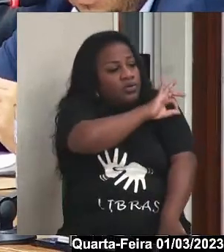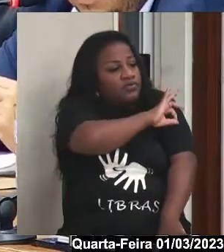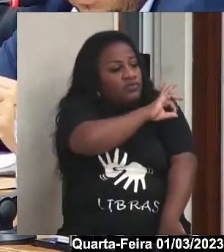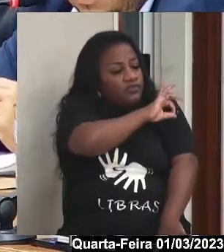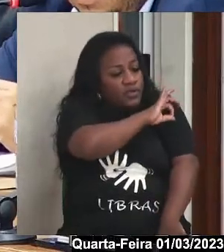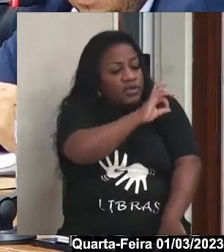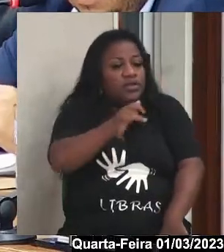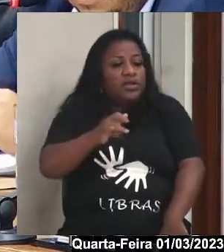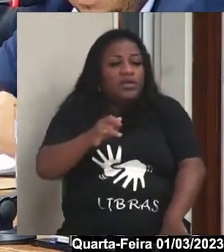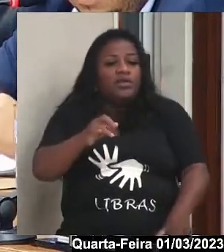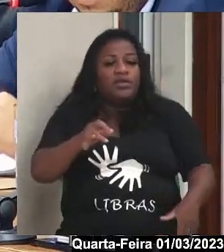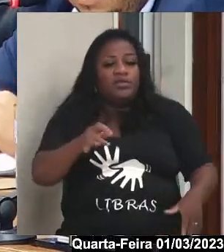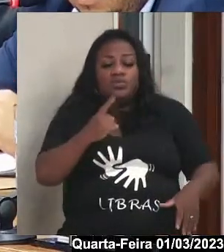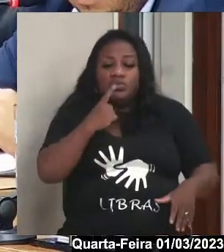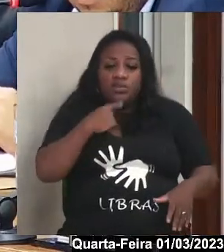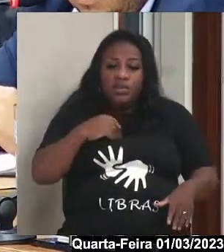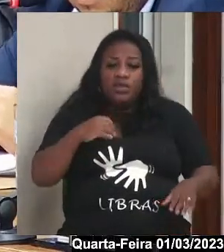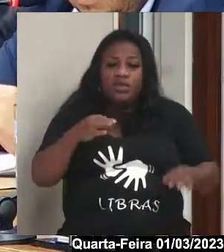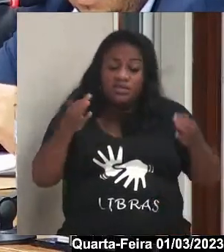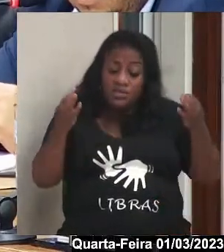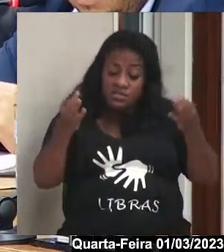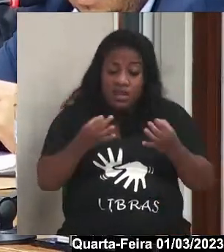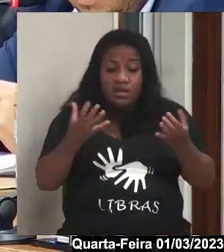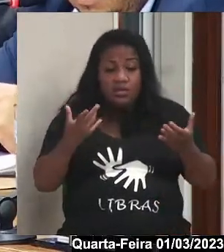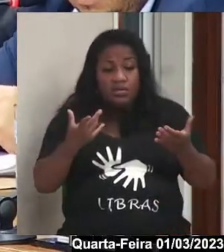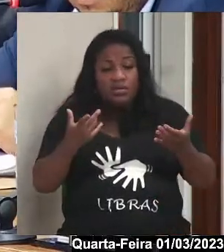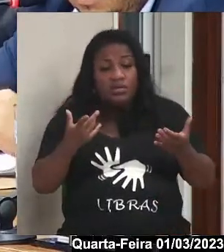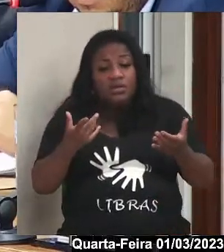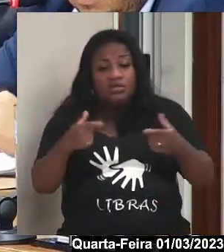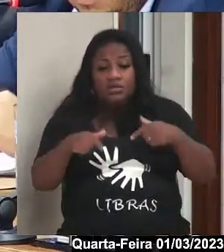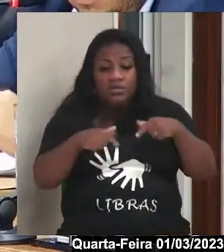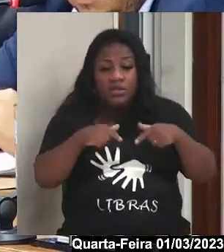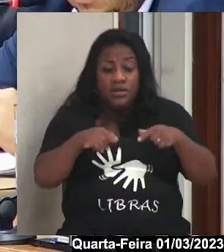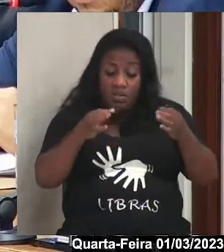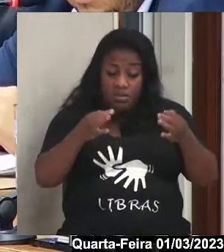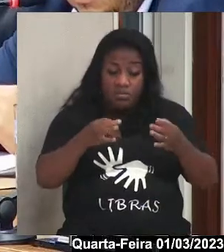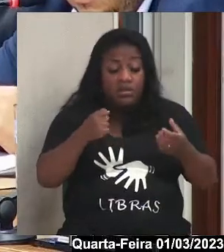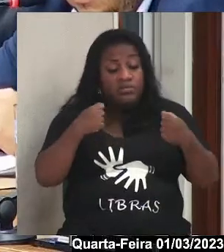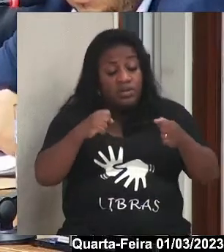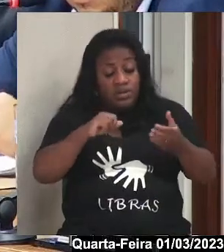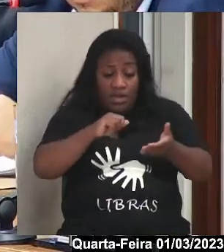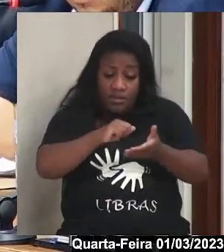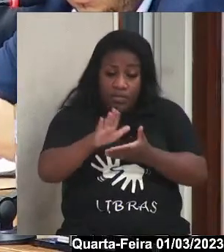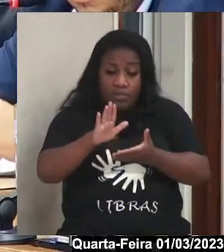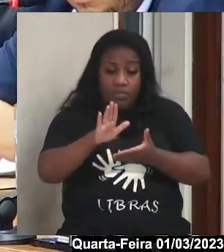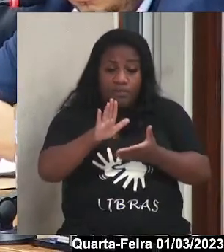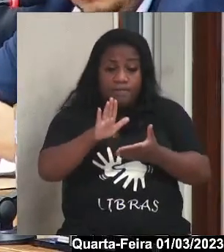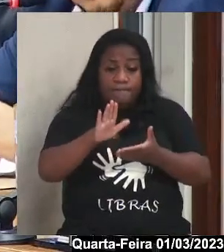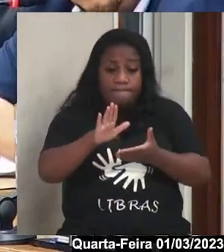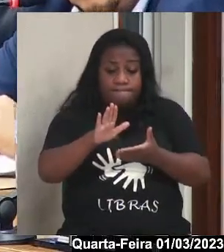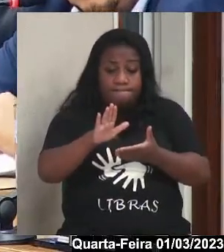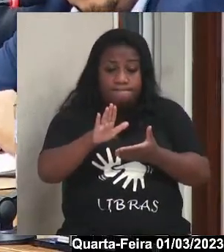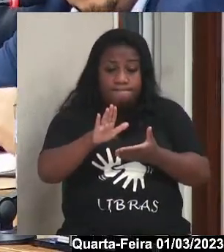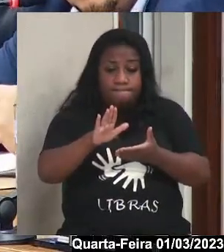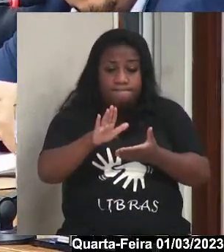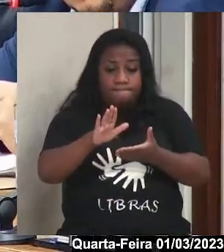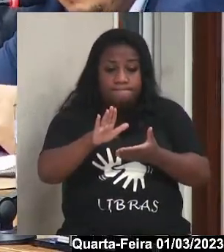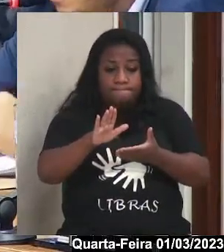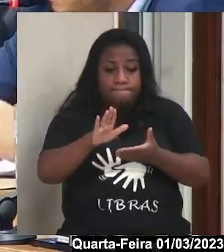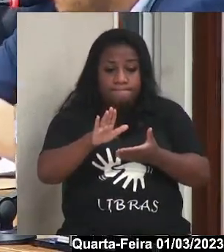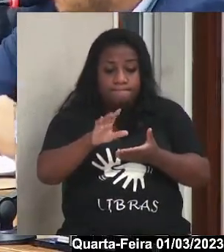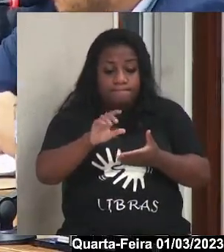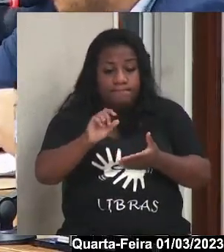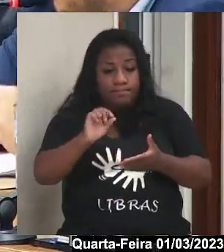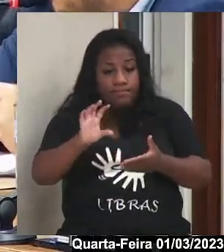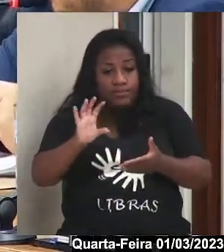está correto, o vice-prefeito Hugo Prado está correto, quando estão trocando aquilo que não está funcionando dentro da cidade. Porque se não está